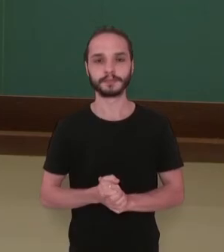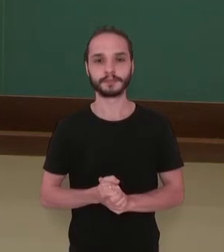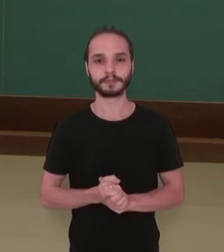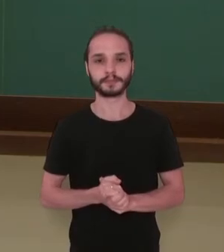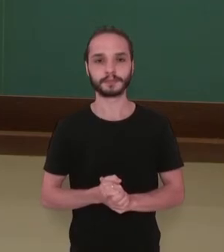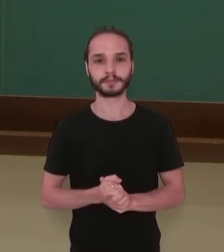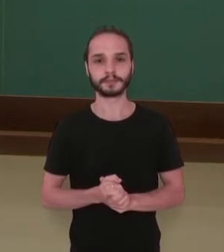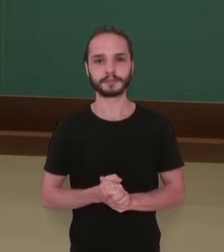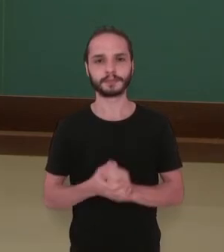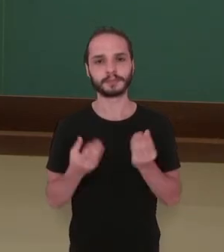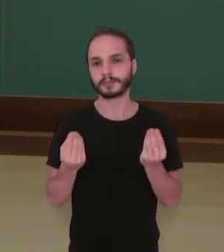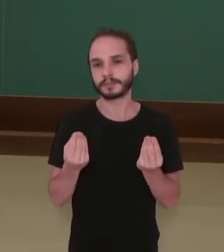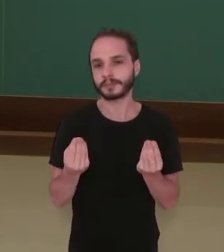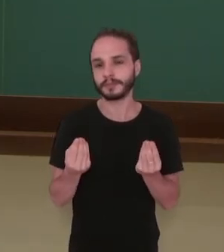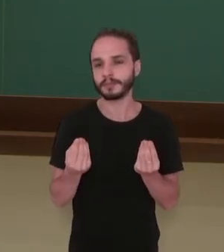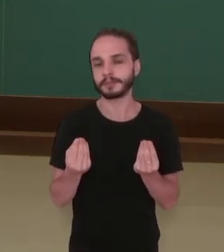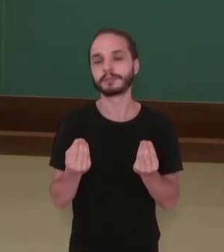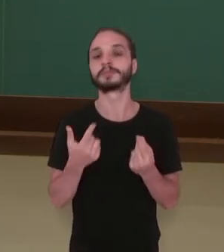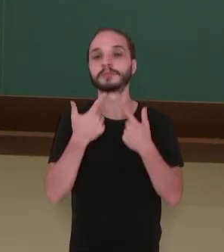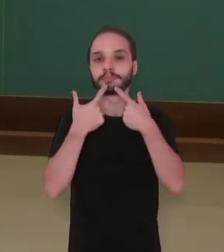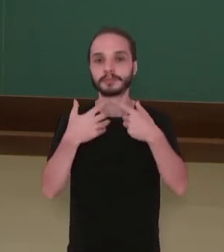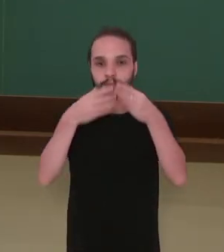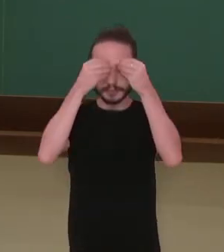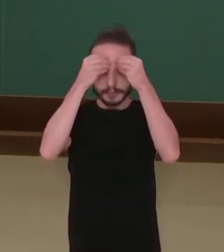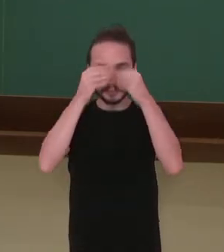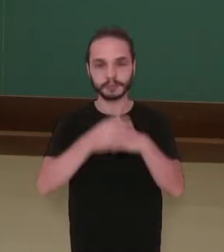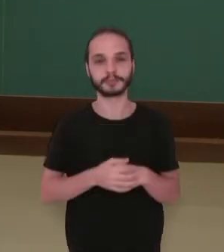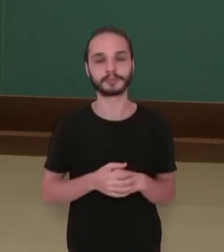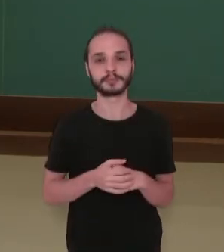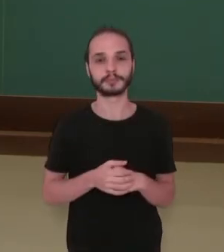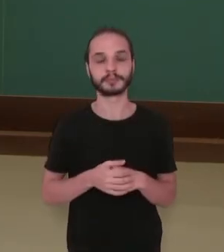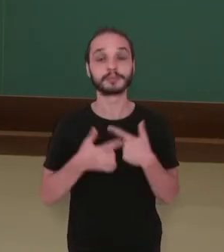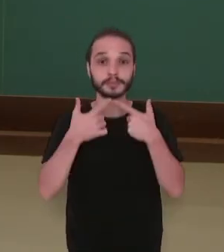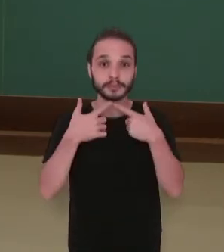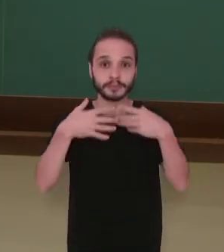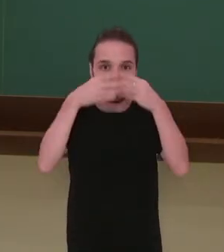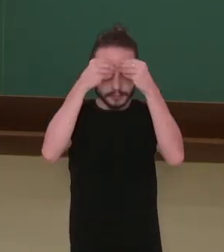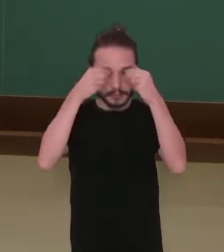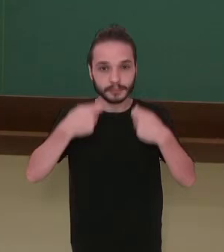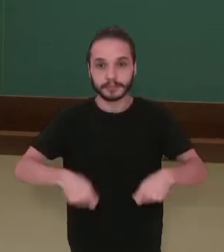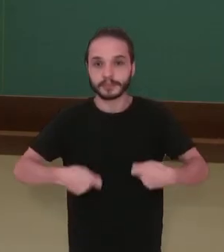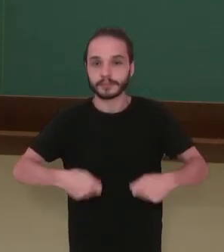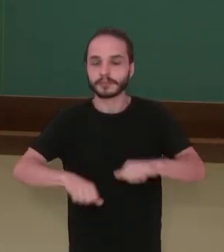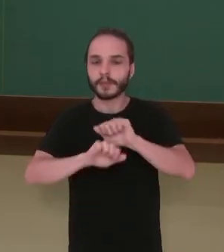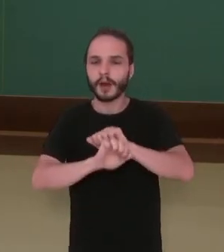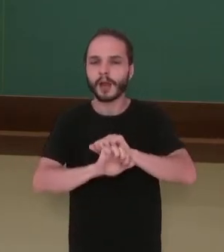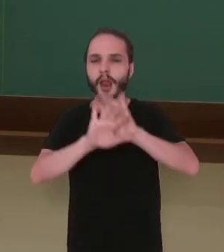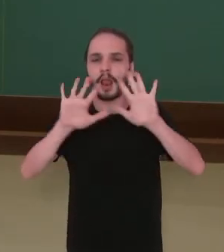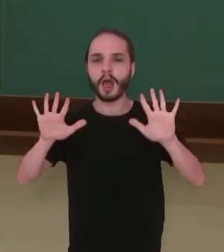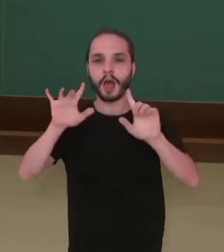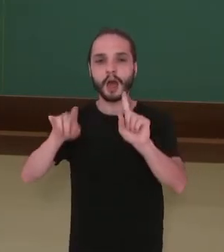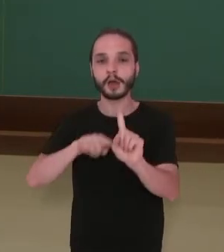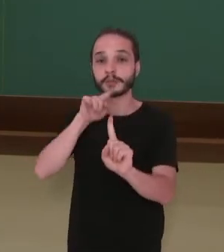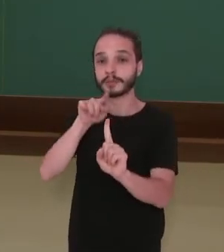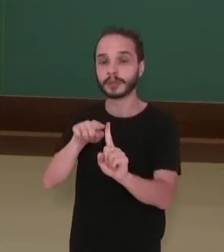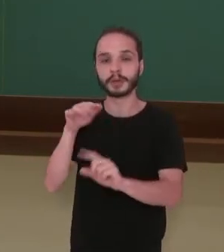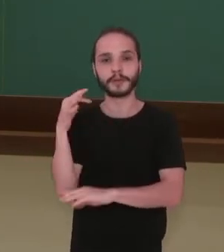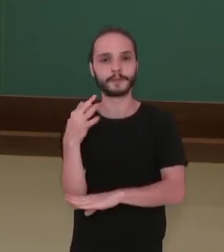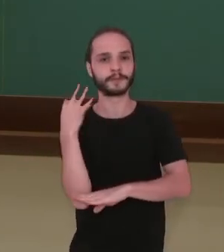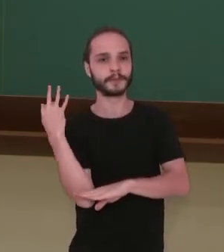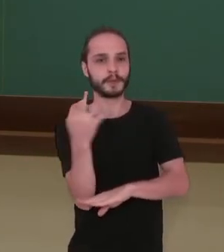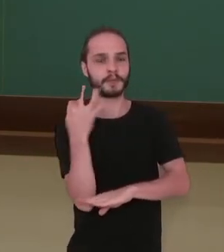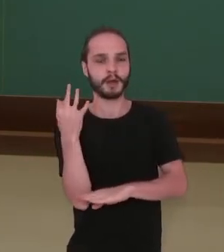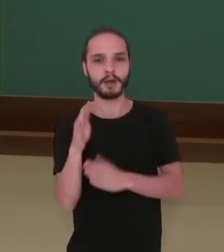Como é, professora, a linguagem? A linguagem deve ser clara, objetiva, formal, sem o uso